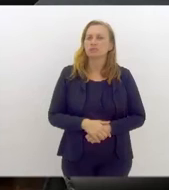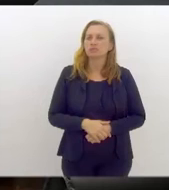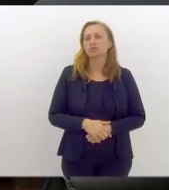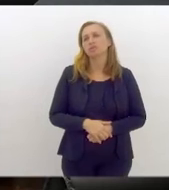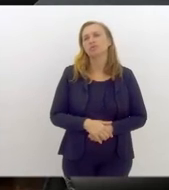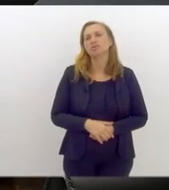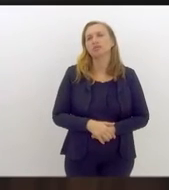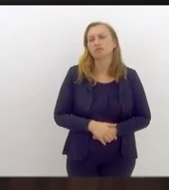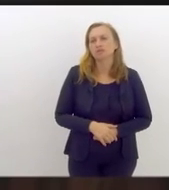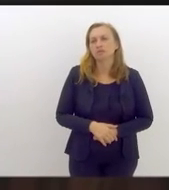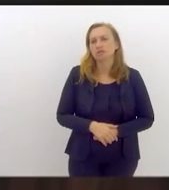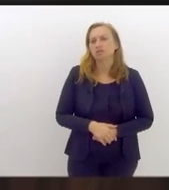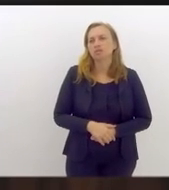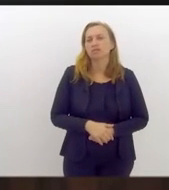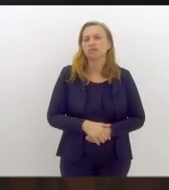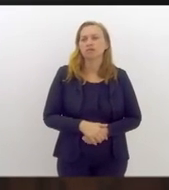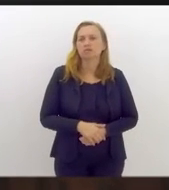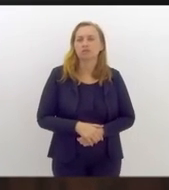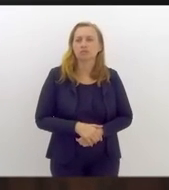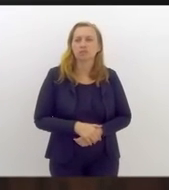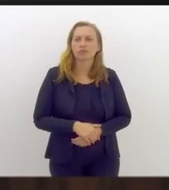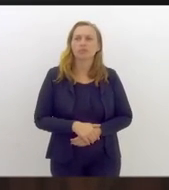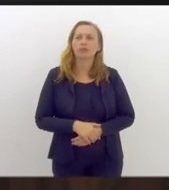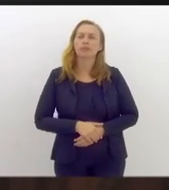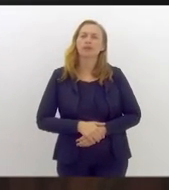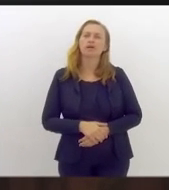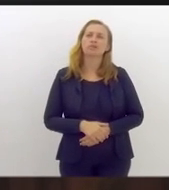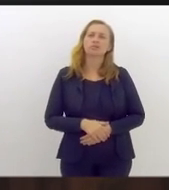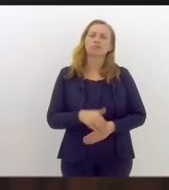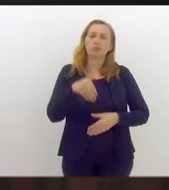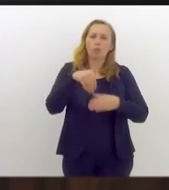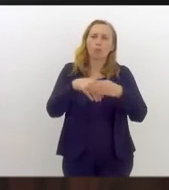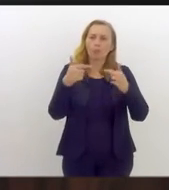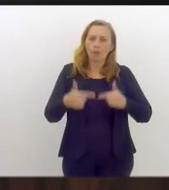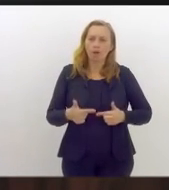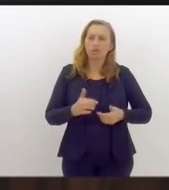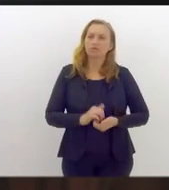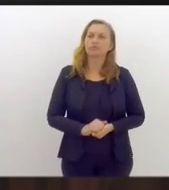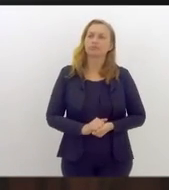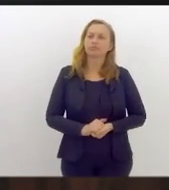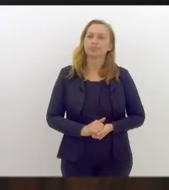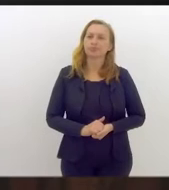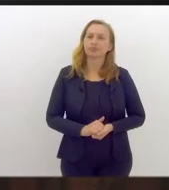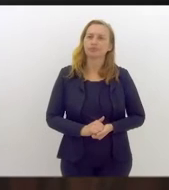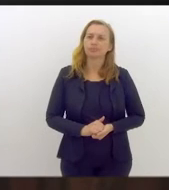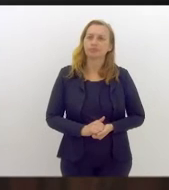Abstenção? Olá, deputada presidenta. Abstenção? Isso.